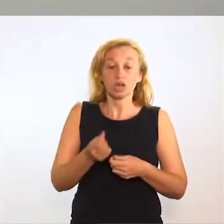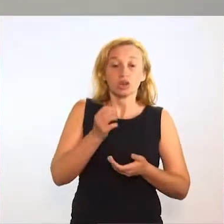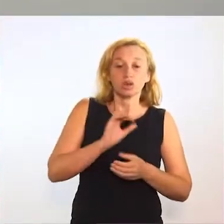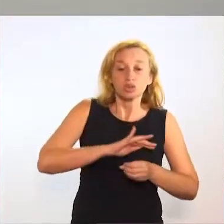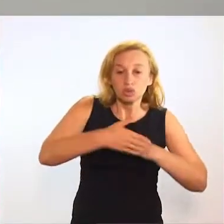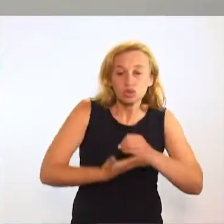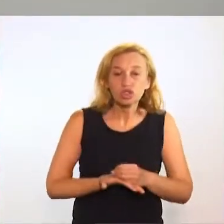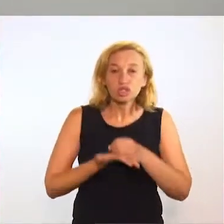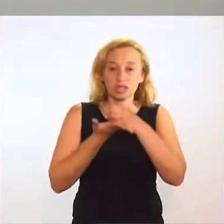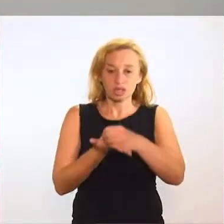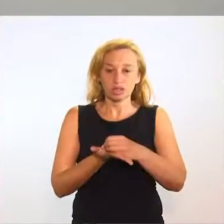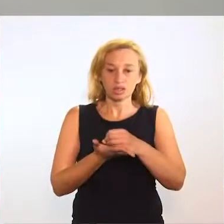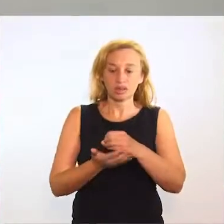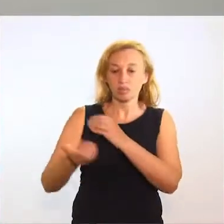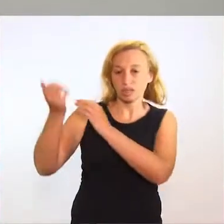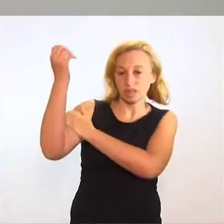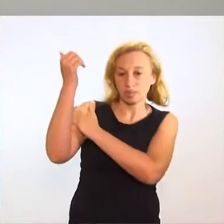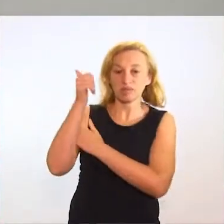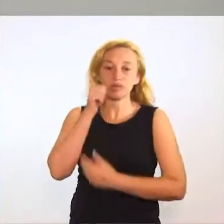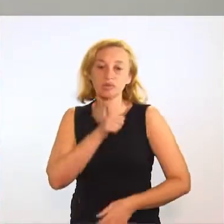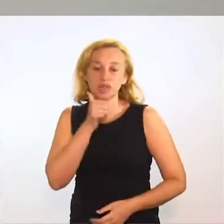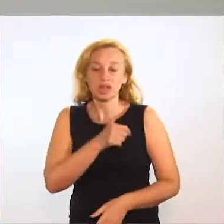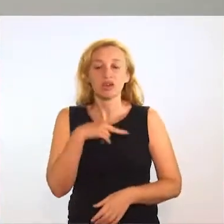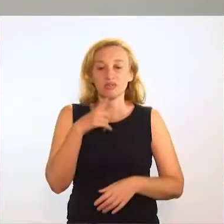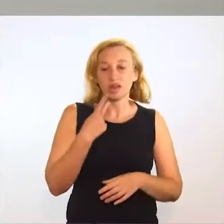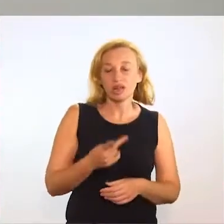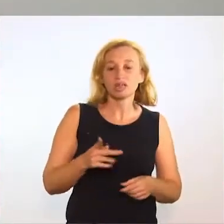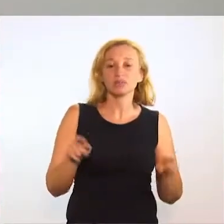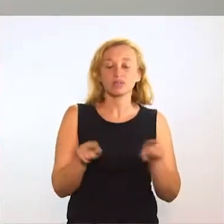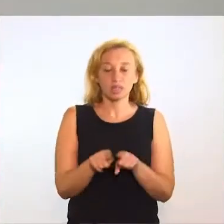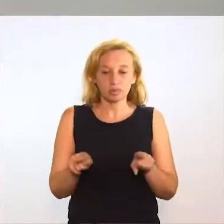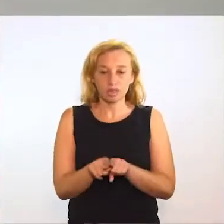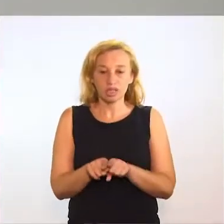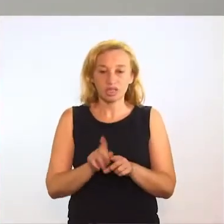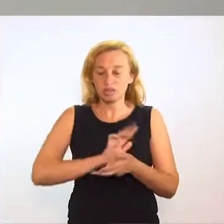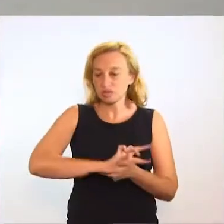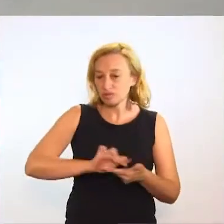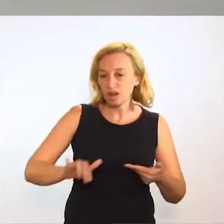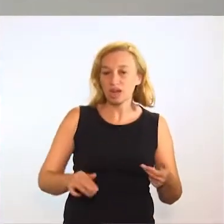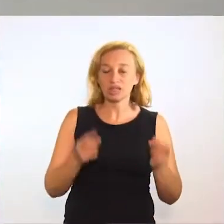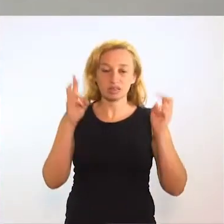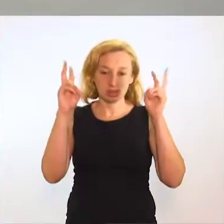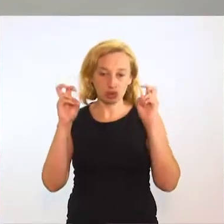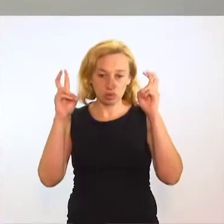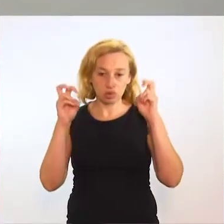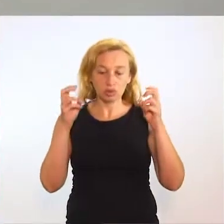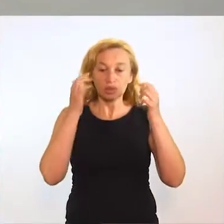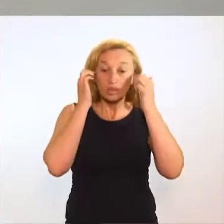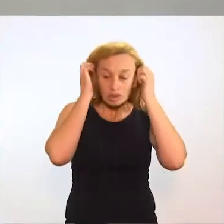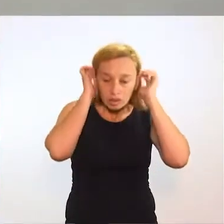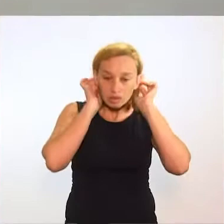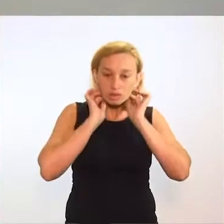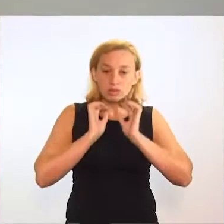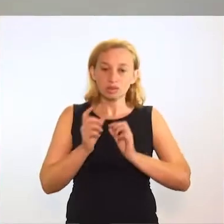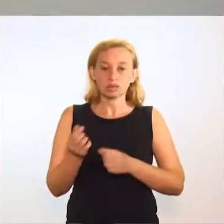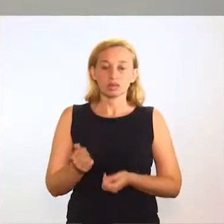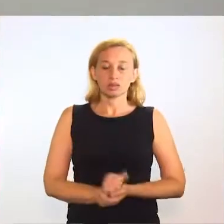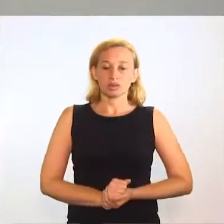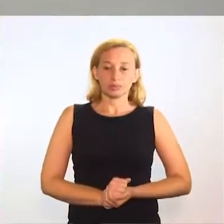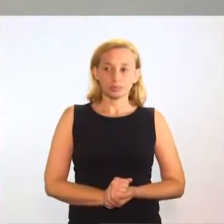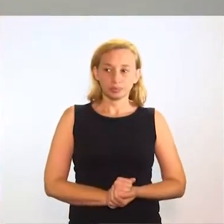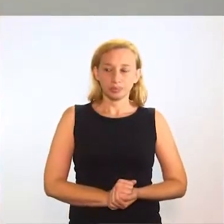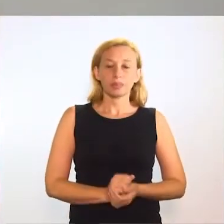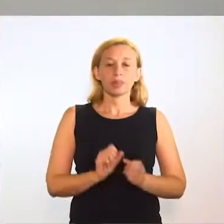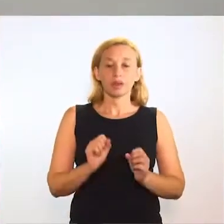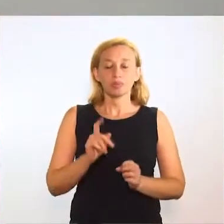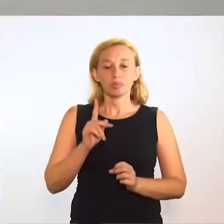circular, sobre sustentabilidade, sobre empoderamento feminino. A gente fala da questão ambiental com resíduo, então a gente tem lá ambiental, social e econômico,